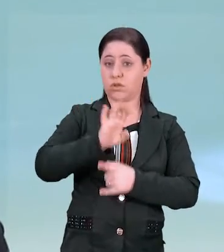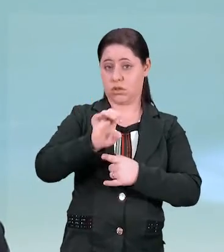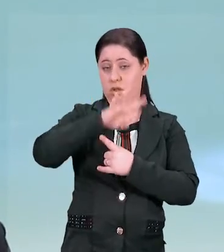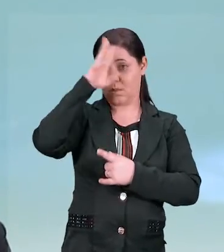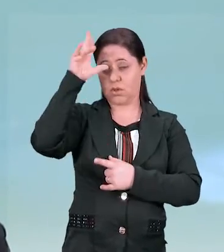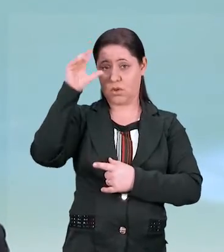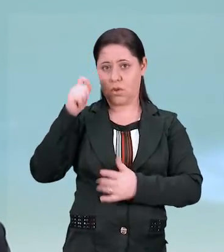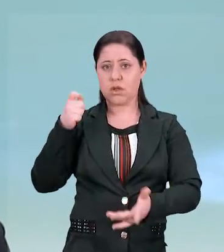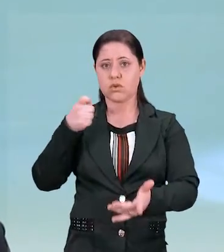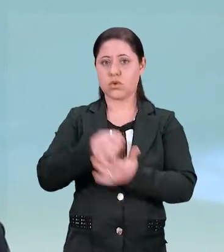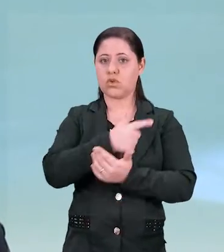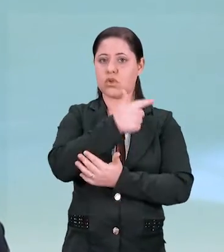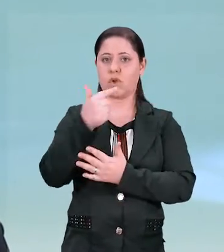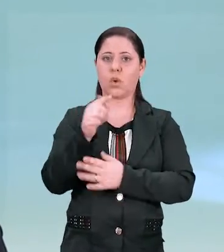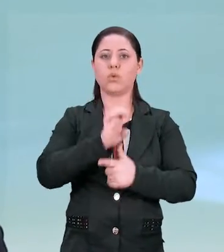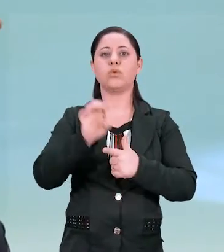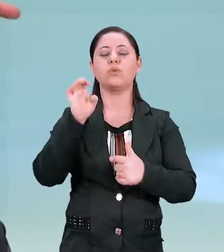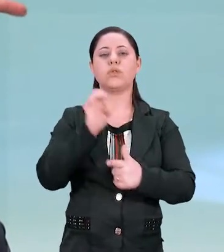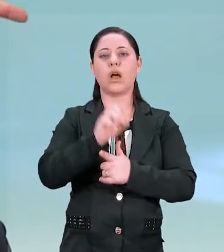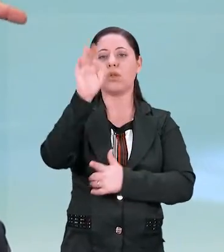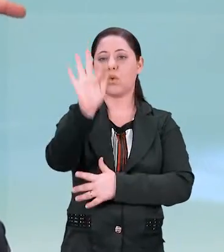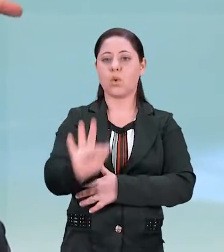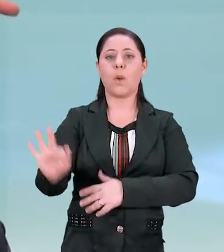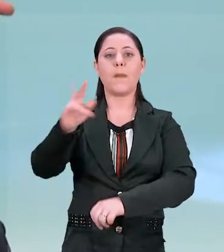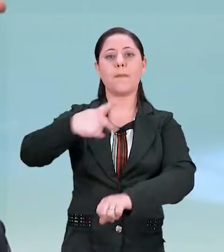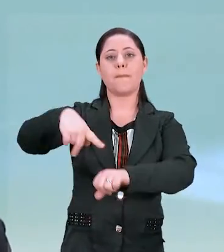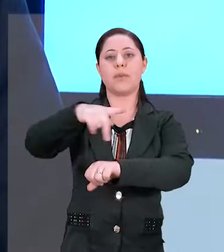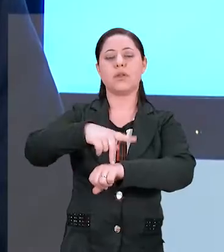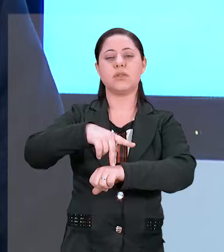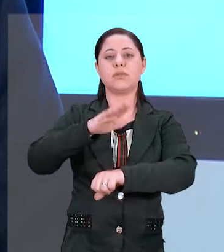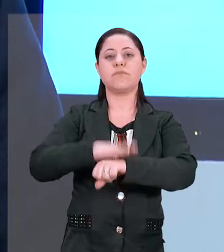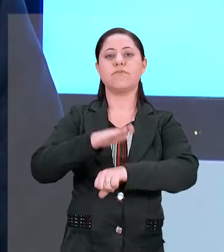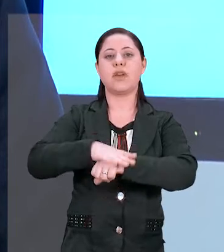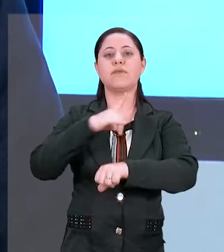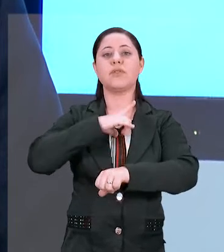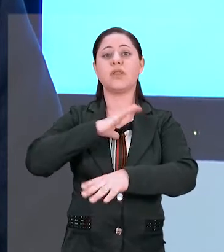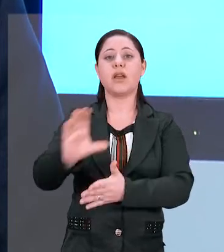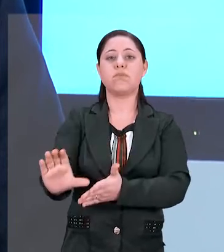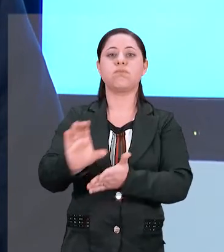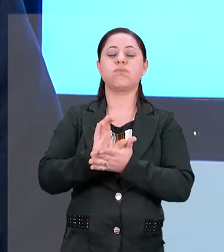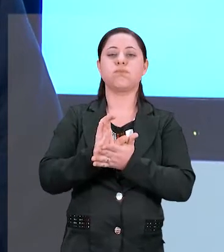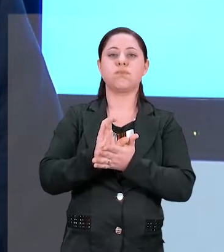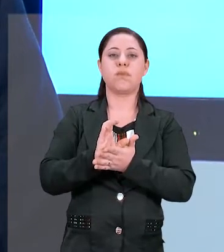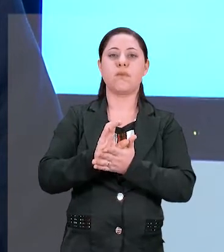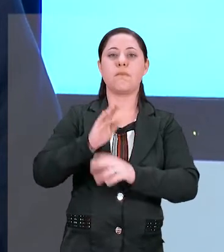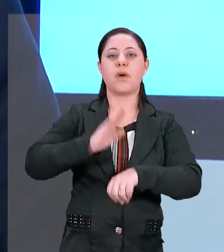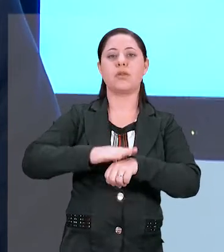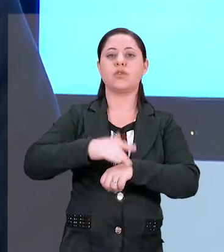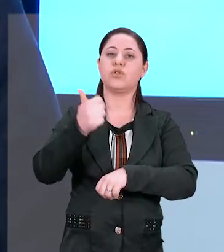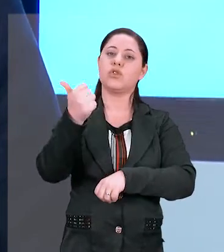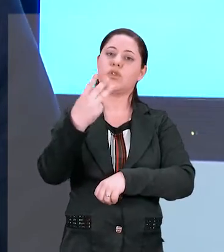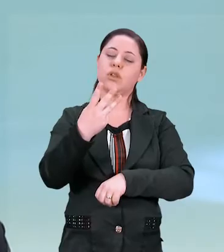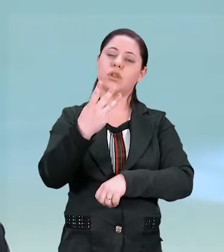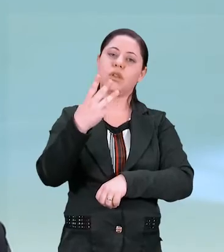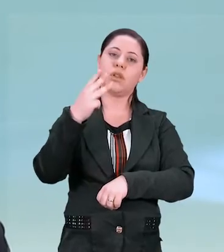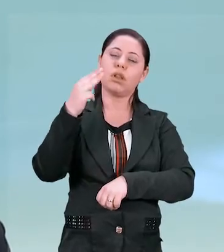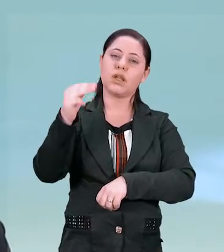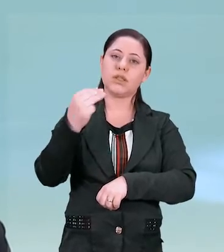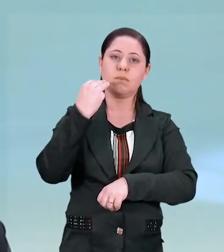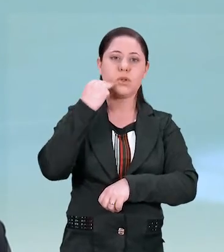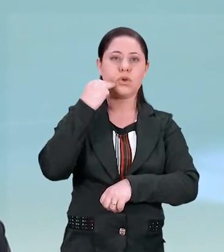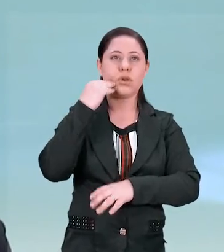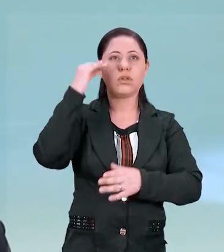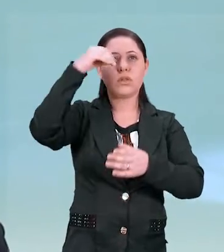é o segundo estado da federação que mais irá receber recurso, mais de 13 milhões. Né? Dentro daqueles 200 e